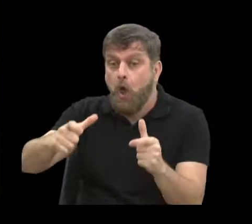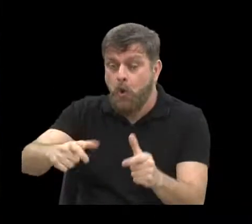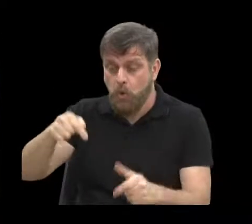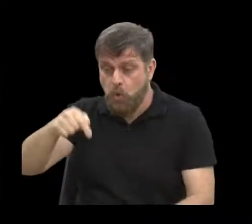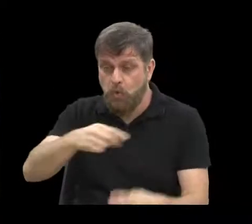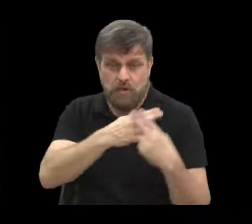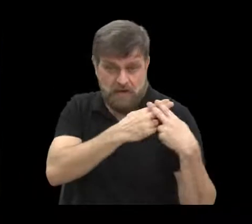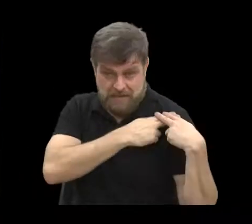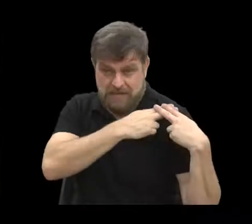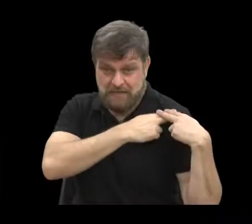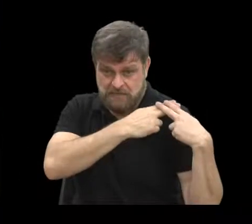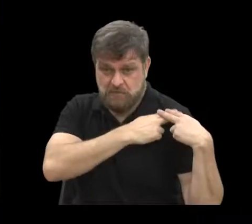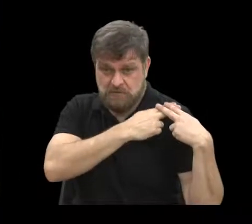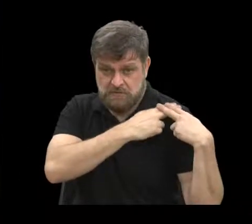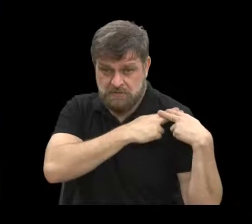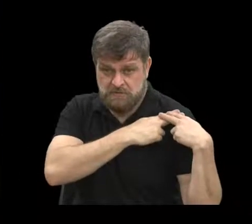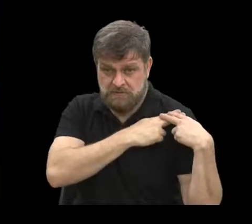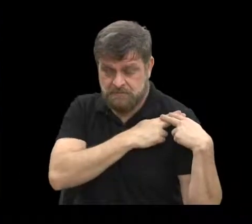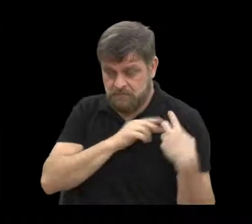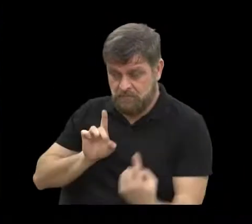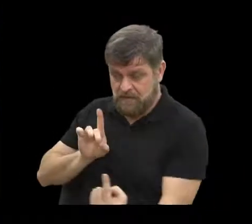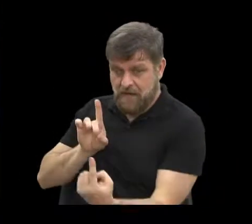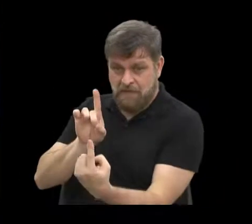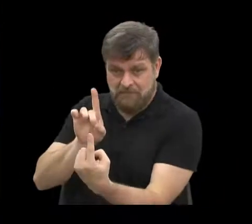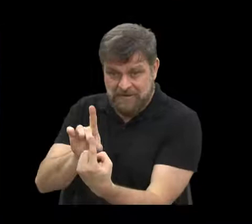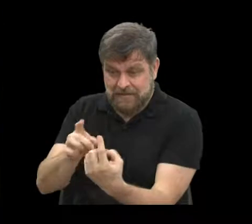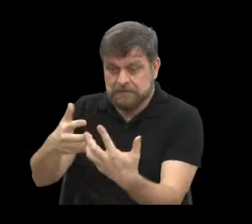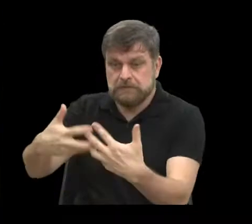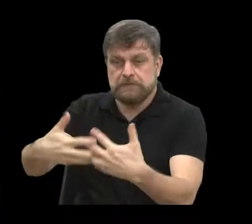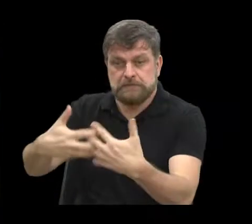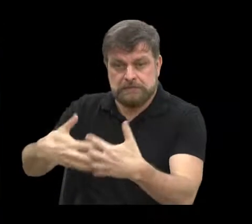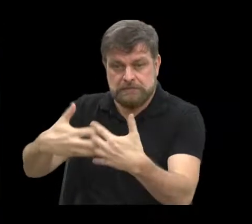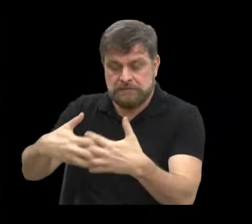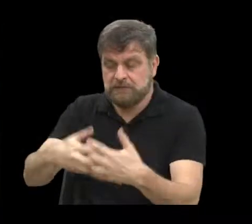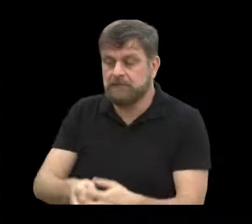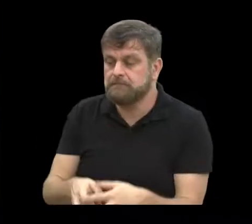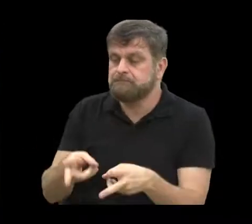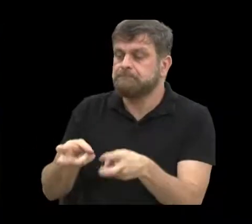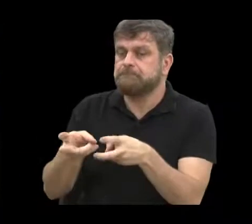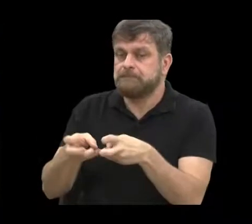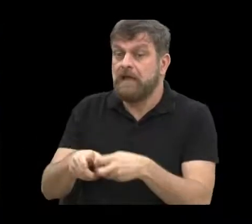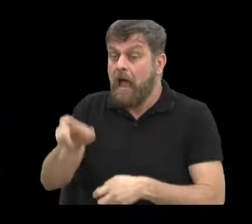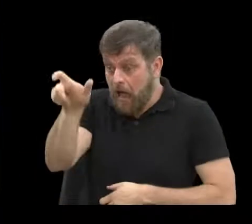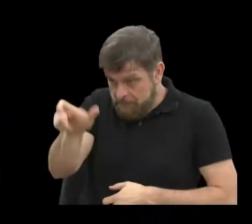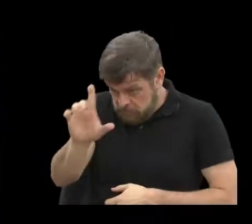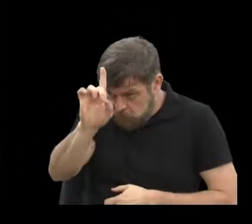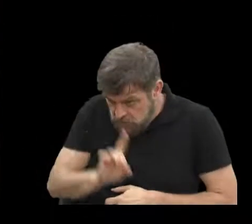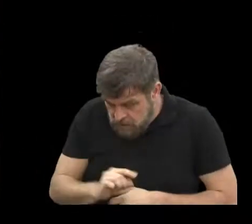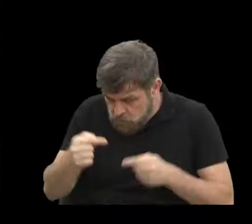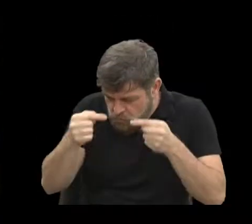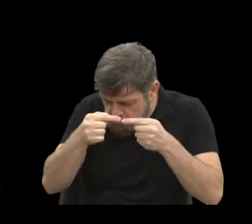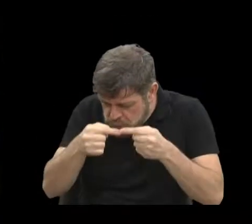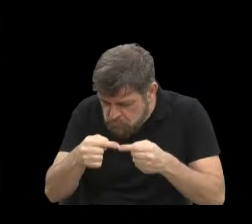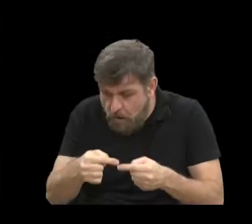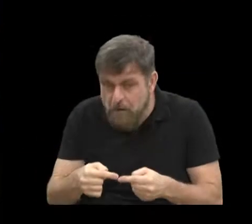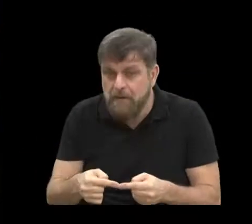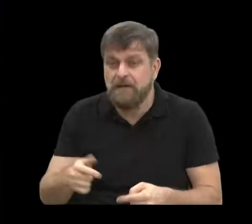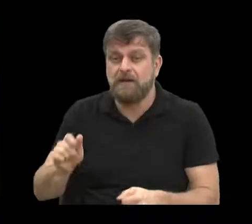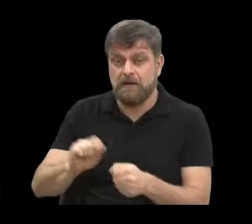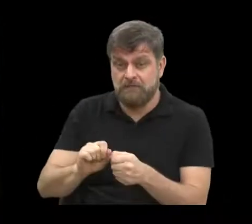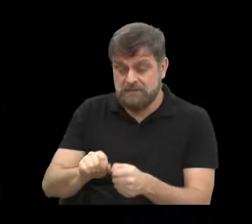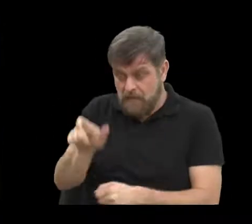órgão responsável pela operacionalização do reconhecimento do direito e da